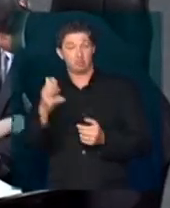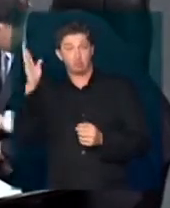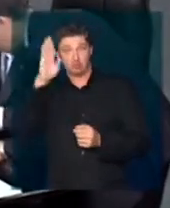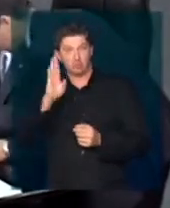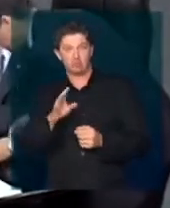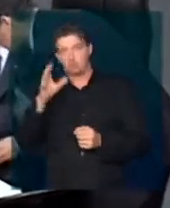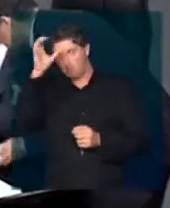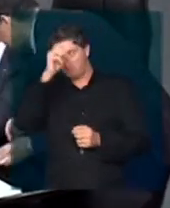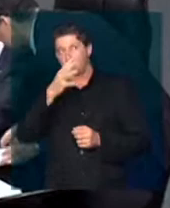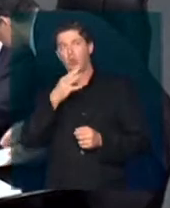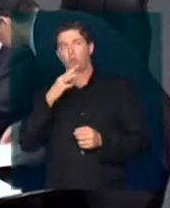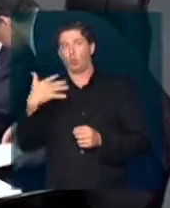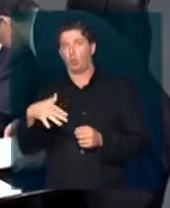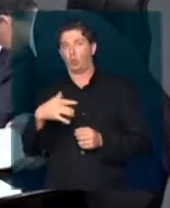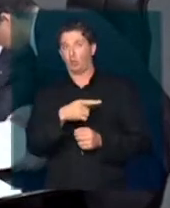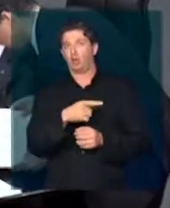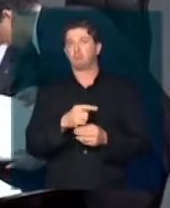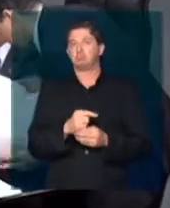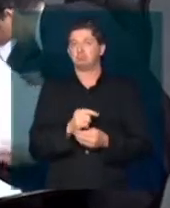está aprendendo a conhecer.